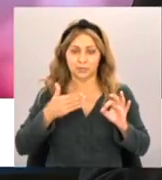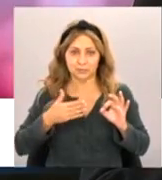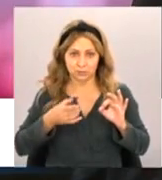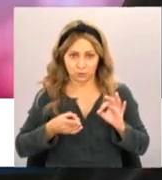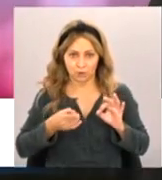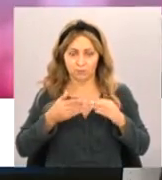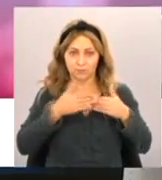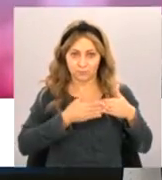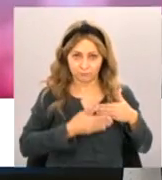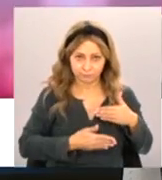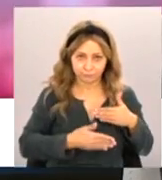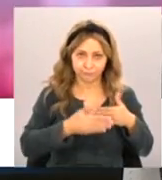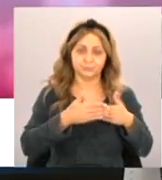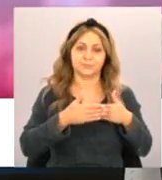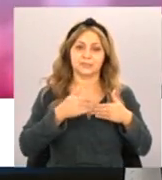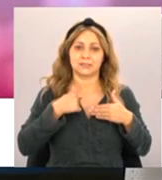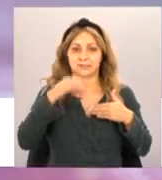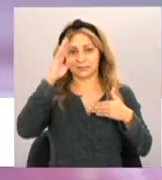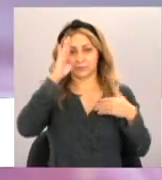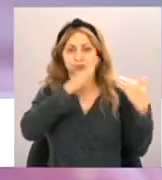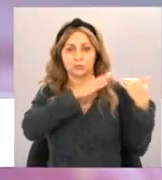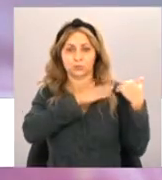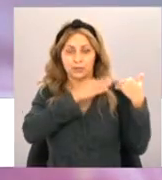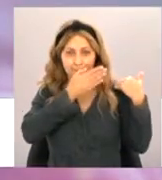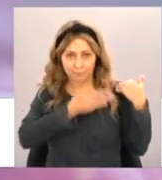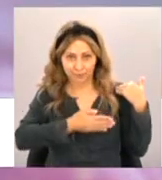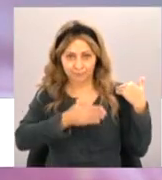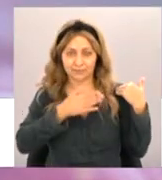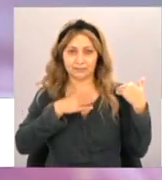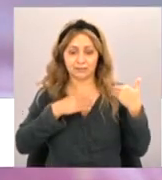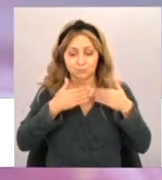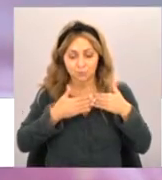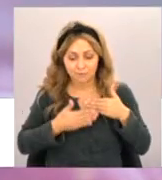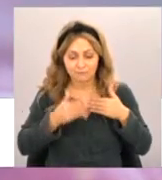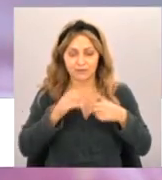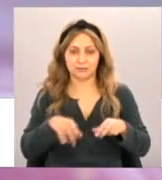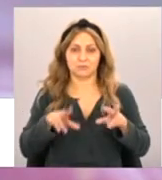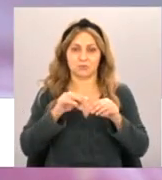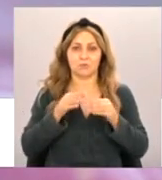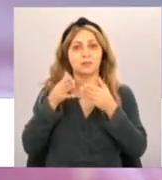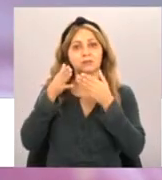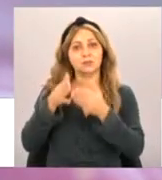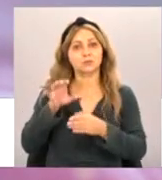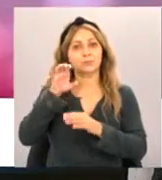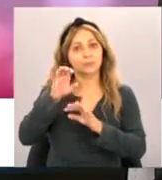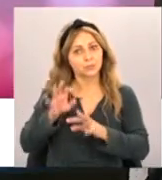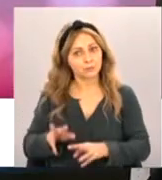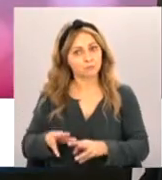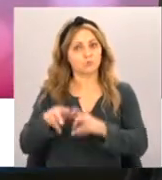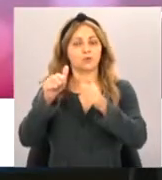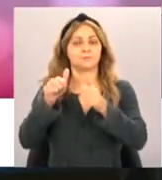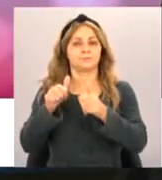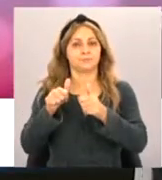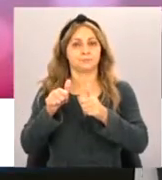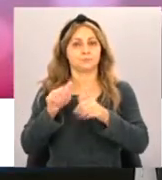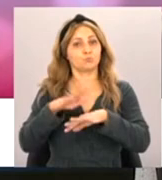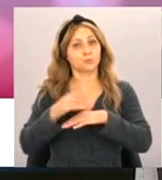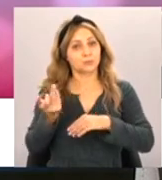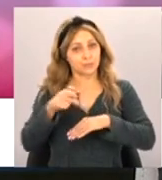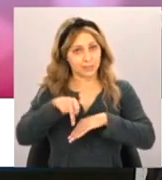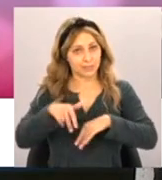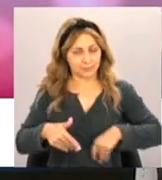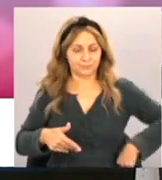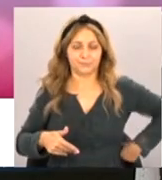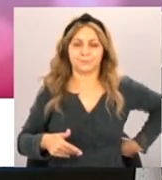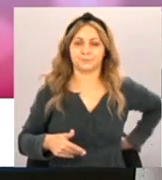que ocorreu esta legislatura e sabemos a nossa responsabilidade está à frente queremos um novo ciclo que se compõe ao país é para isso que estamos e é por isso que eu